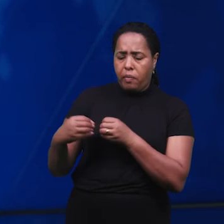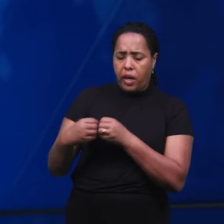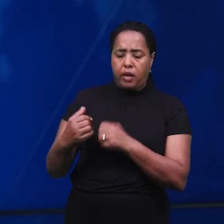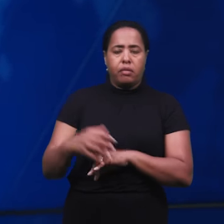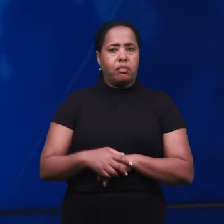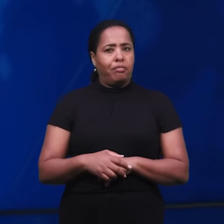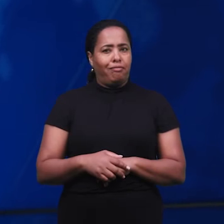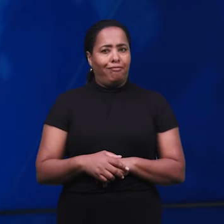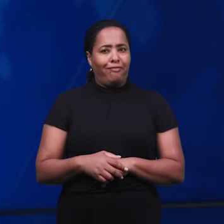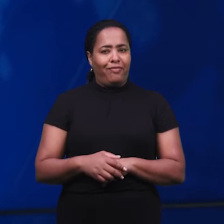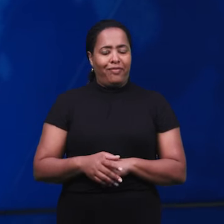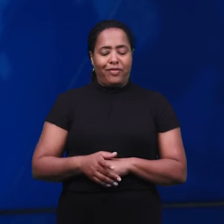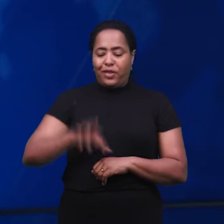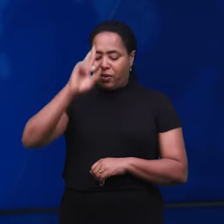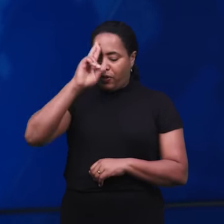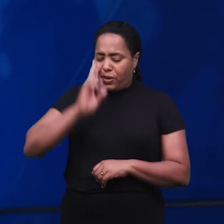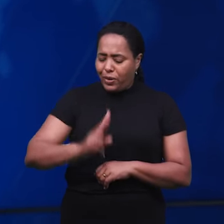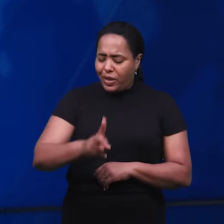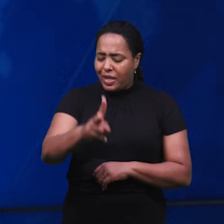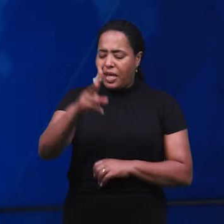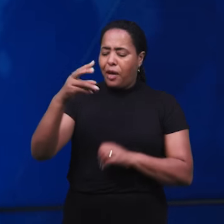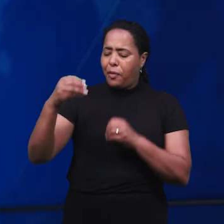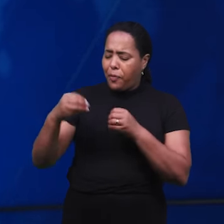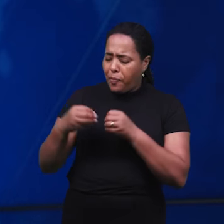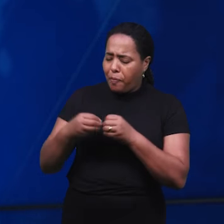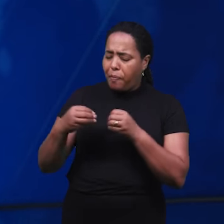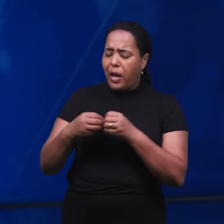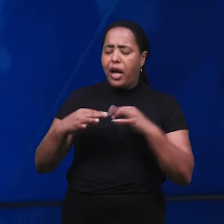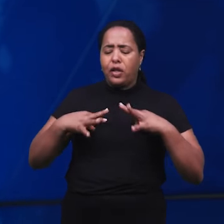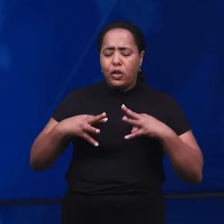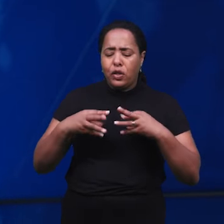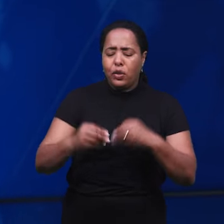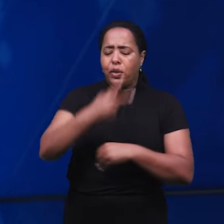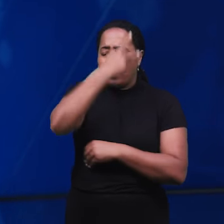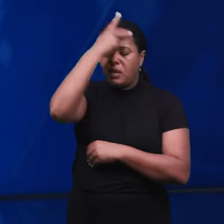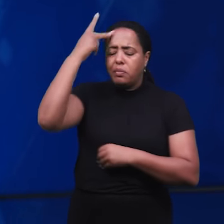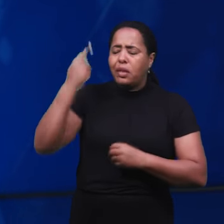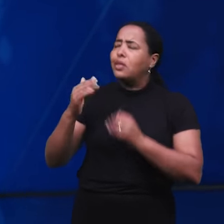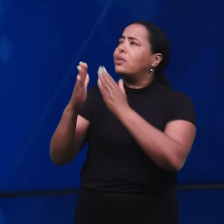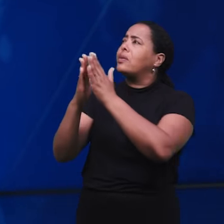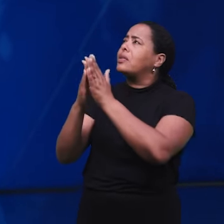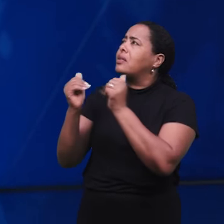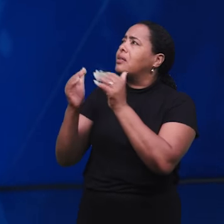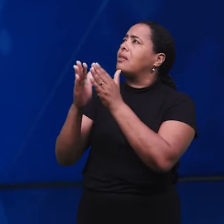O Senhor sempre está perto. Perto está o Senhor de todos que o invocam,